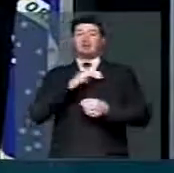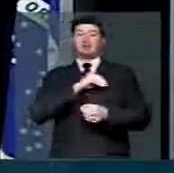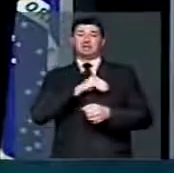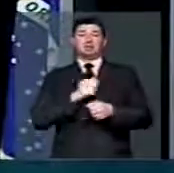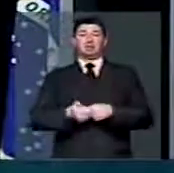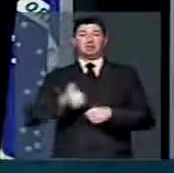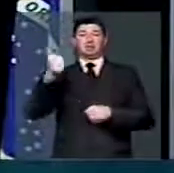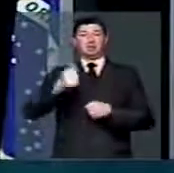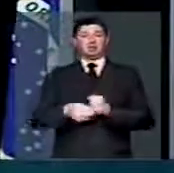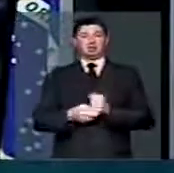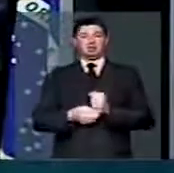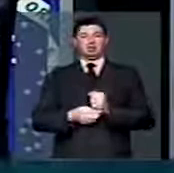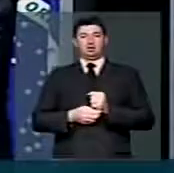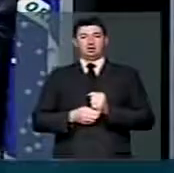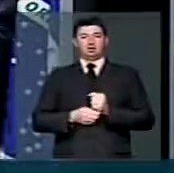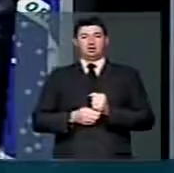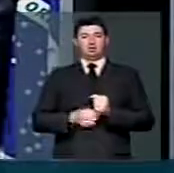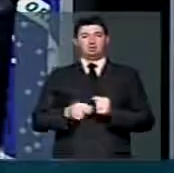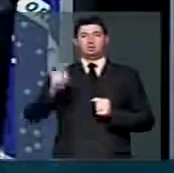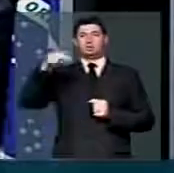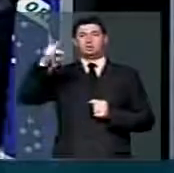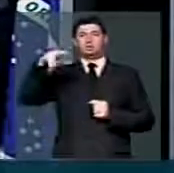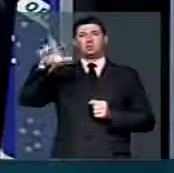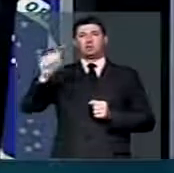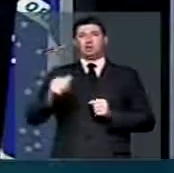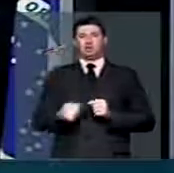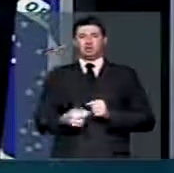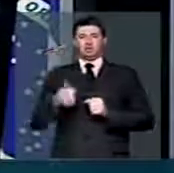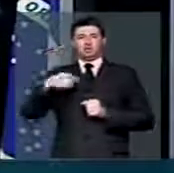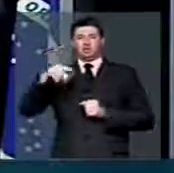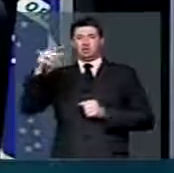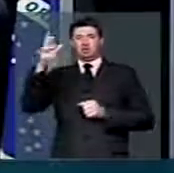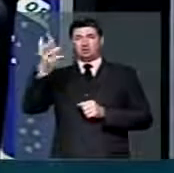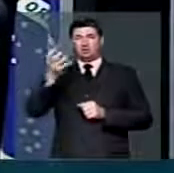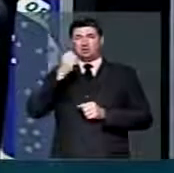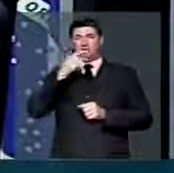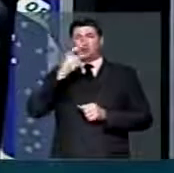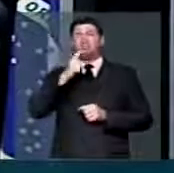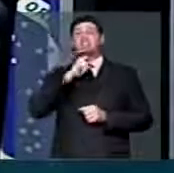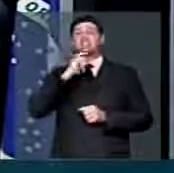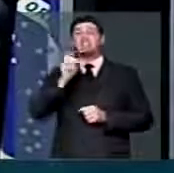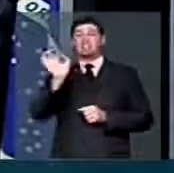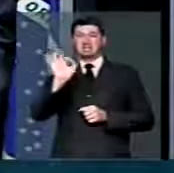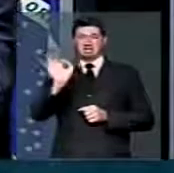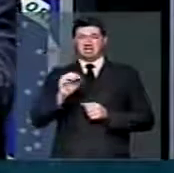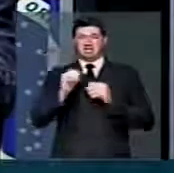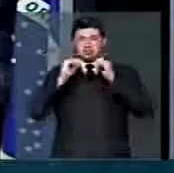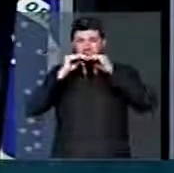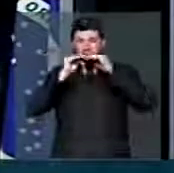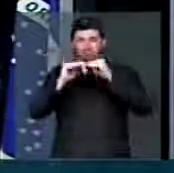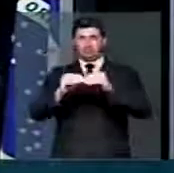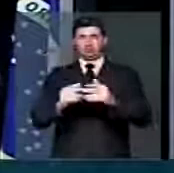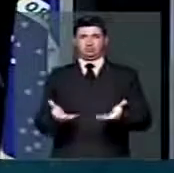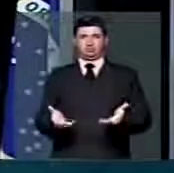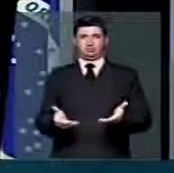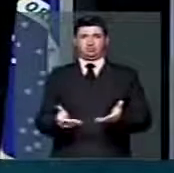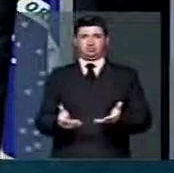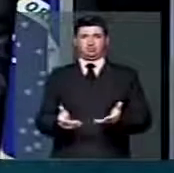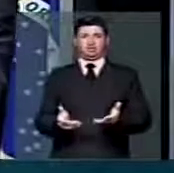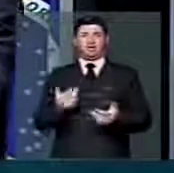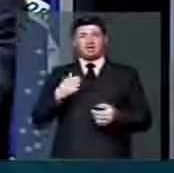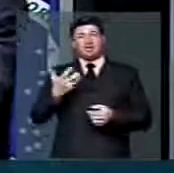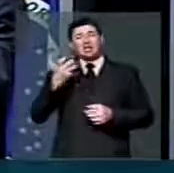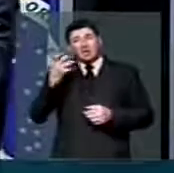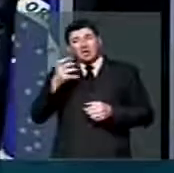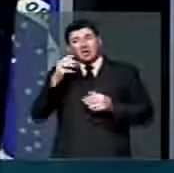vocês um piso nacional. Sequer nós não recebemos essa fala da presidenta. E eu gostaria muito de ter